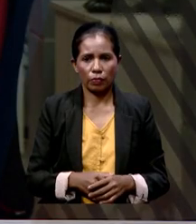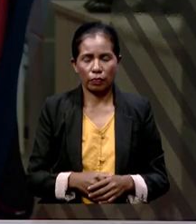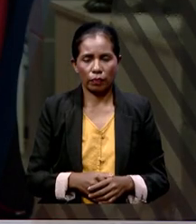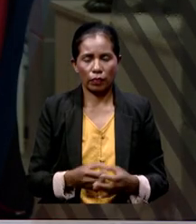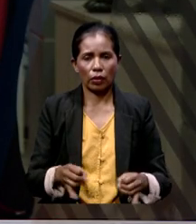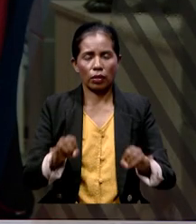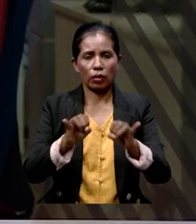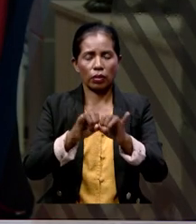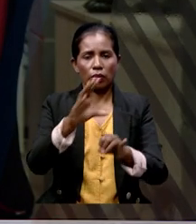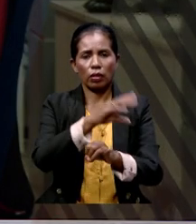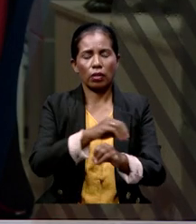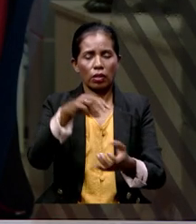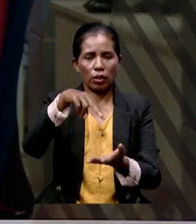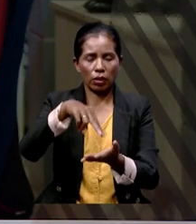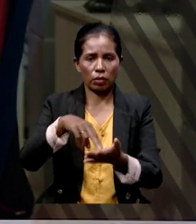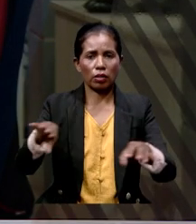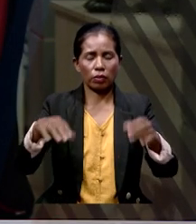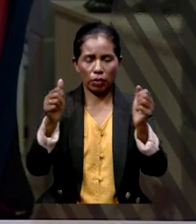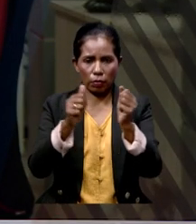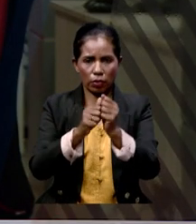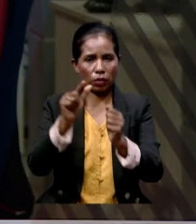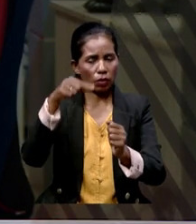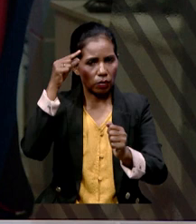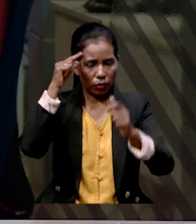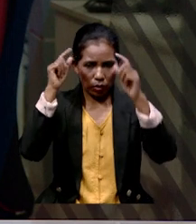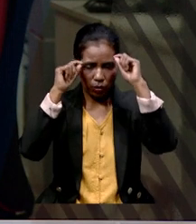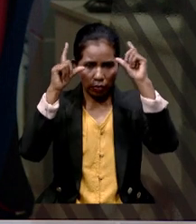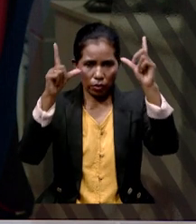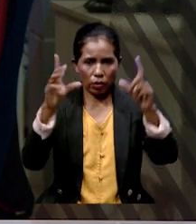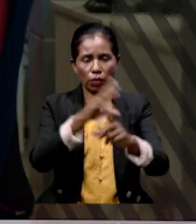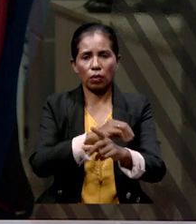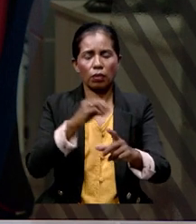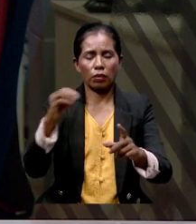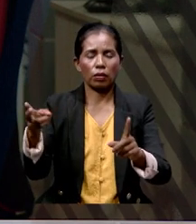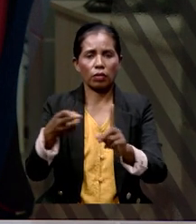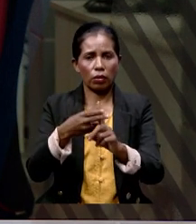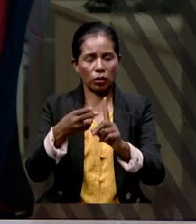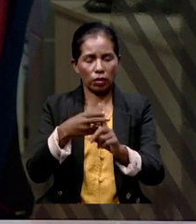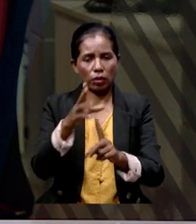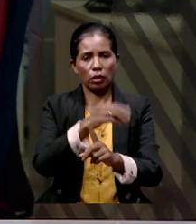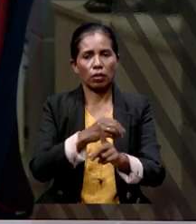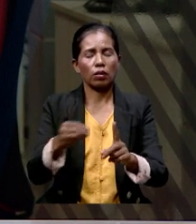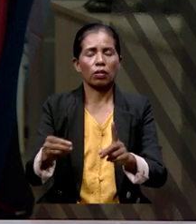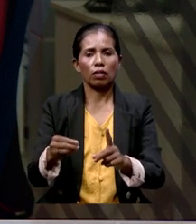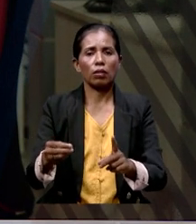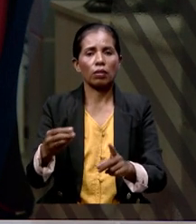Instituto Camoense estabelece então cooperação com o Governo de Timor-Leste e a área hotelaria, hospitalidade no recurso humano.